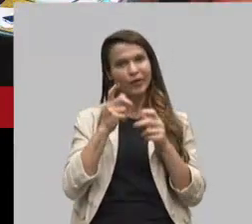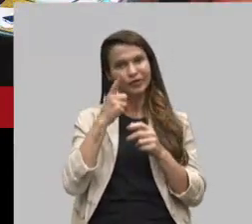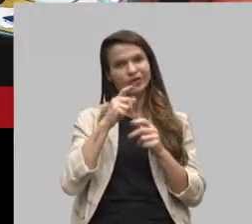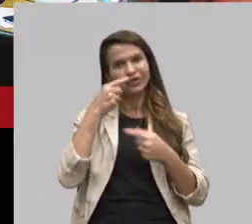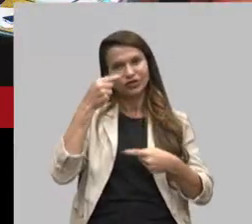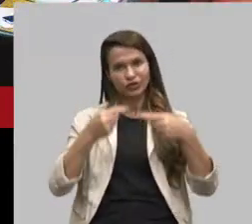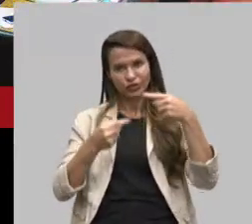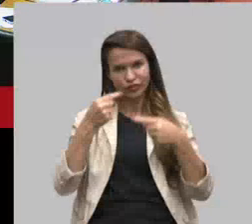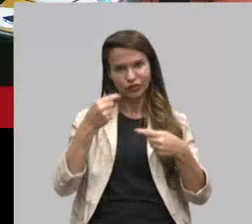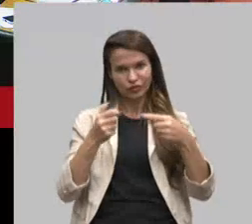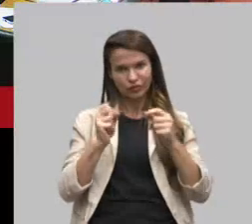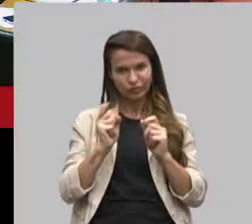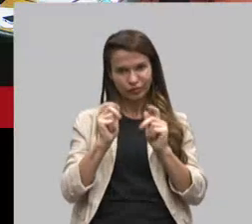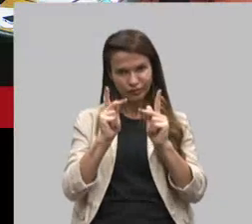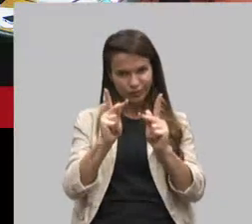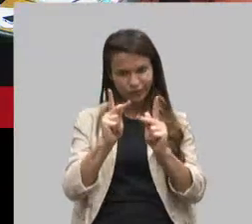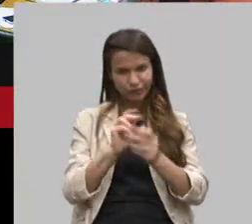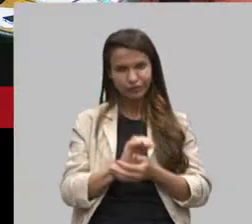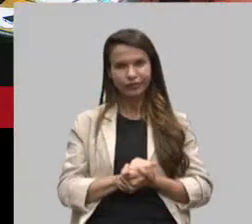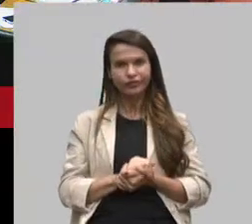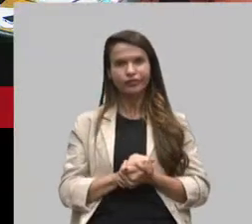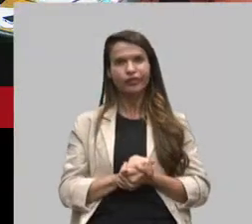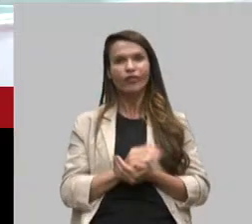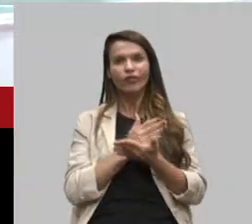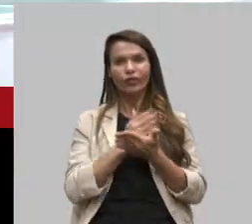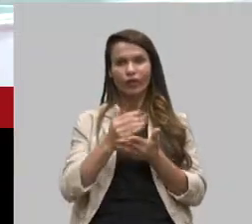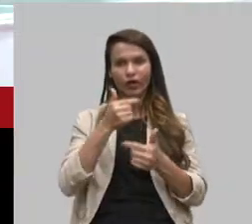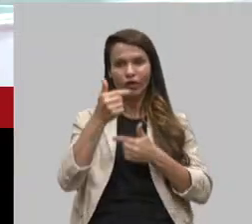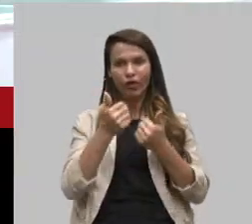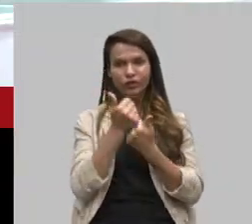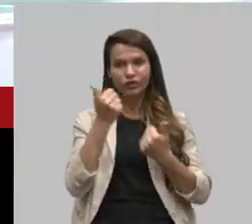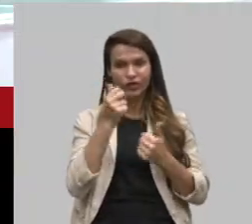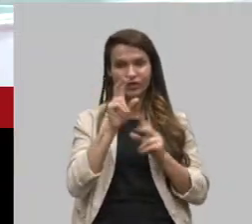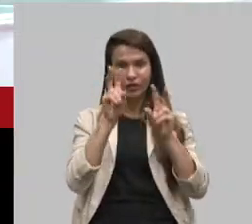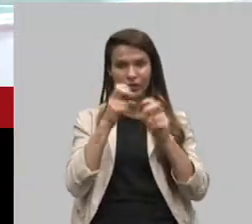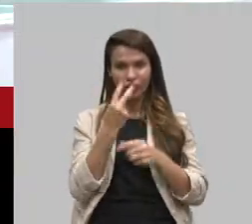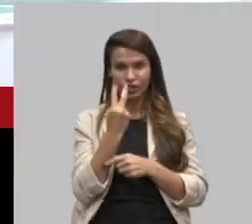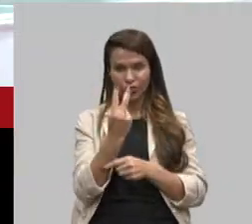certo então começando nossos trabalhos do subtema dois